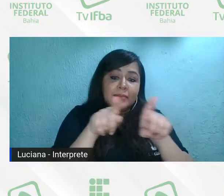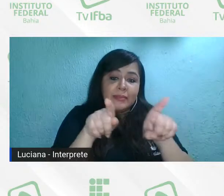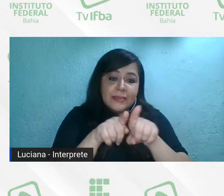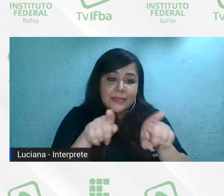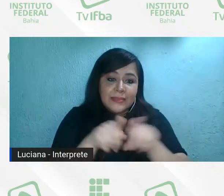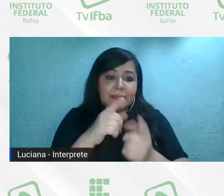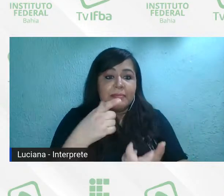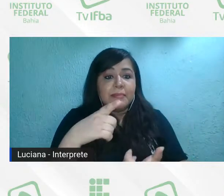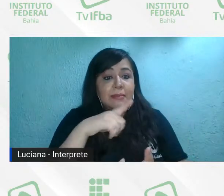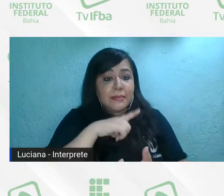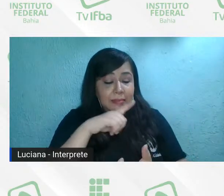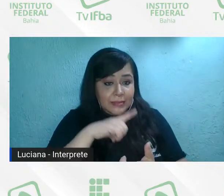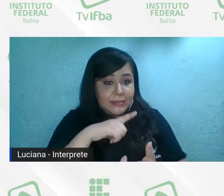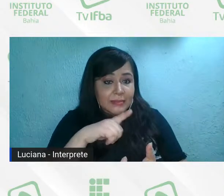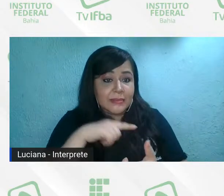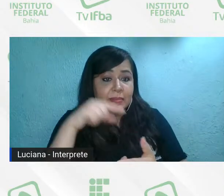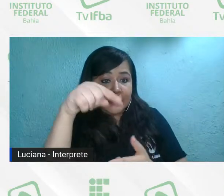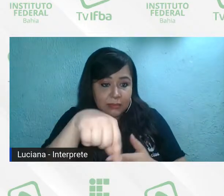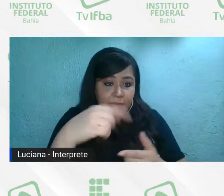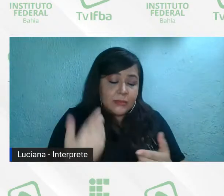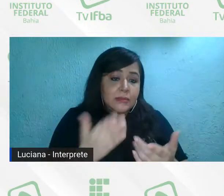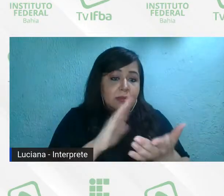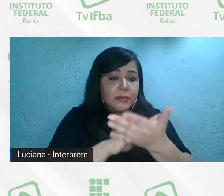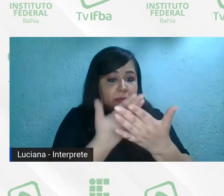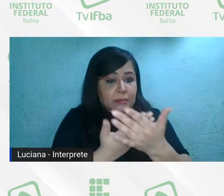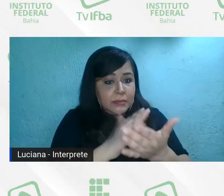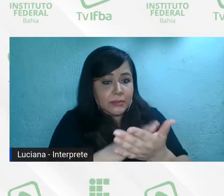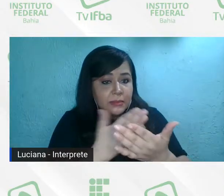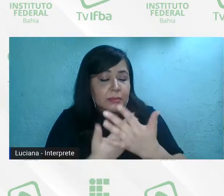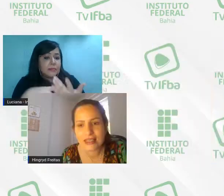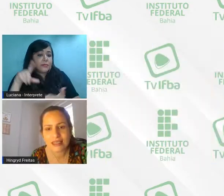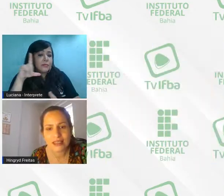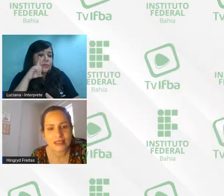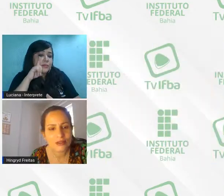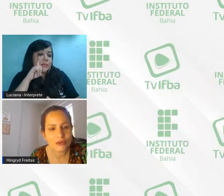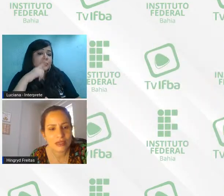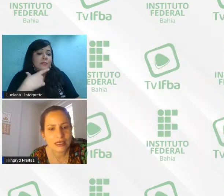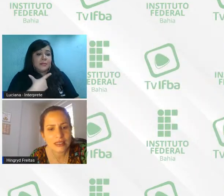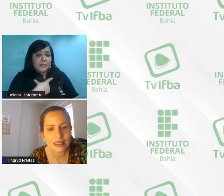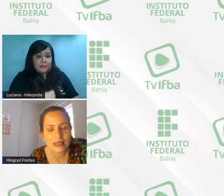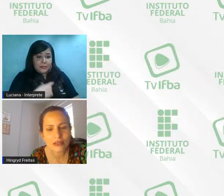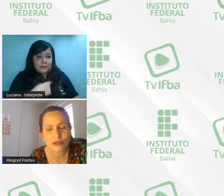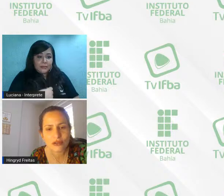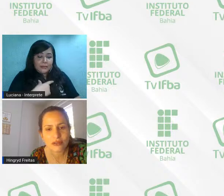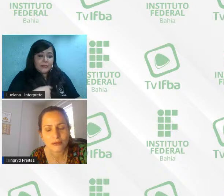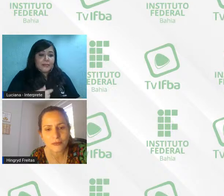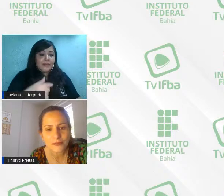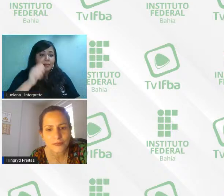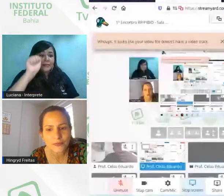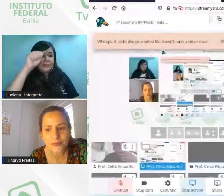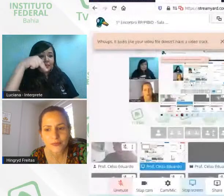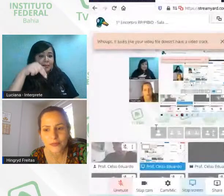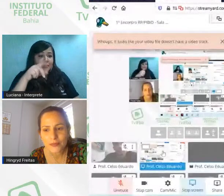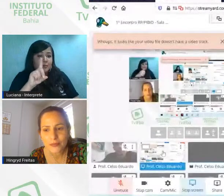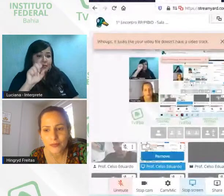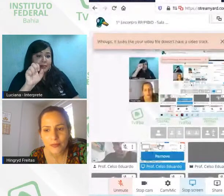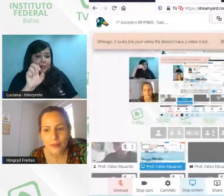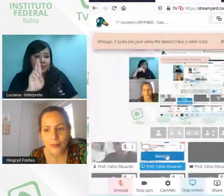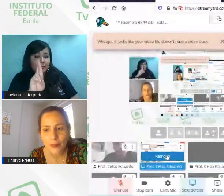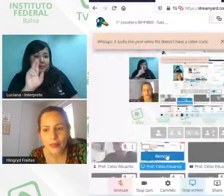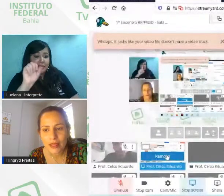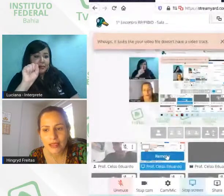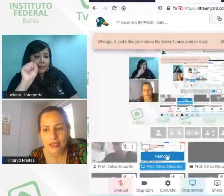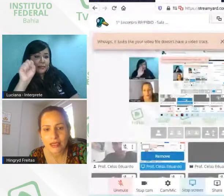dos intérpretes, da Luciana, da Elaine, do Anderson.